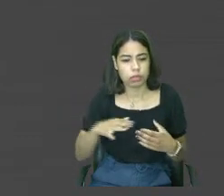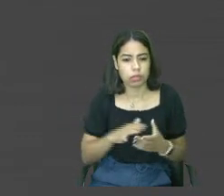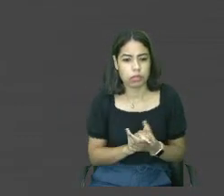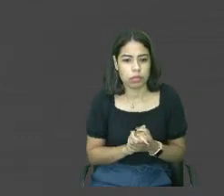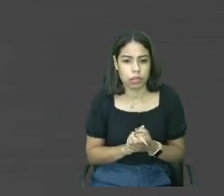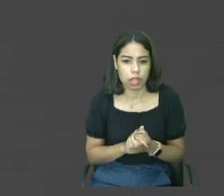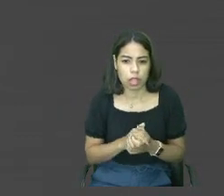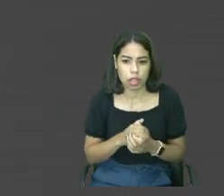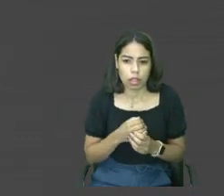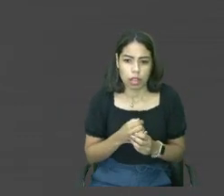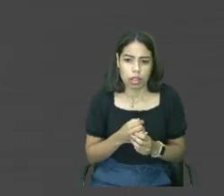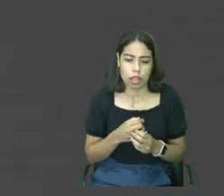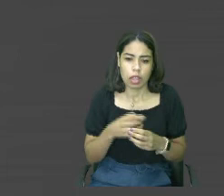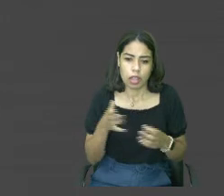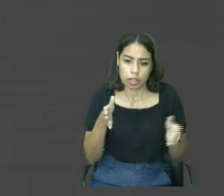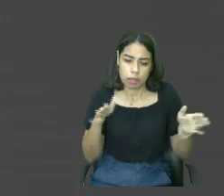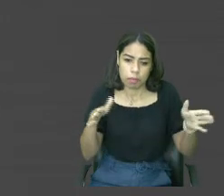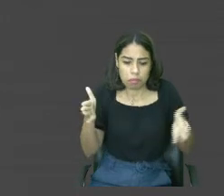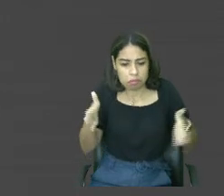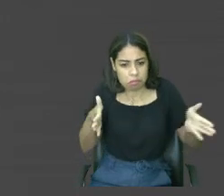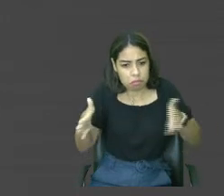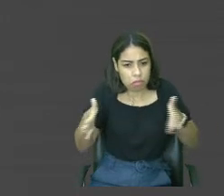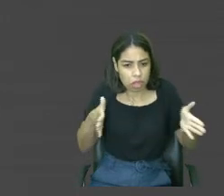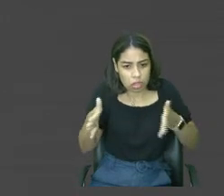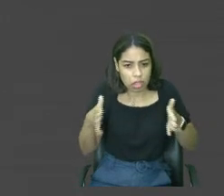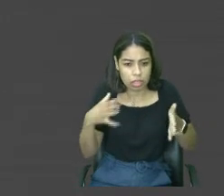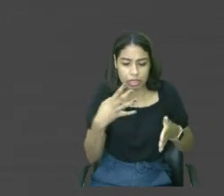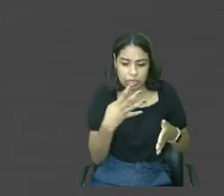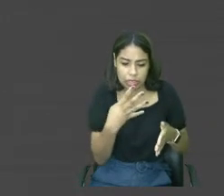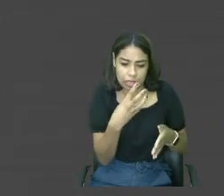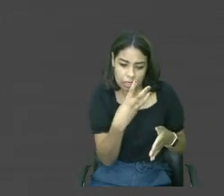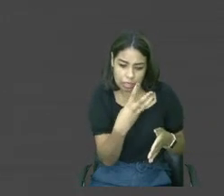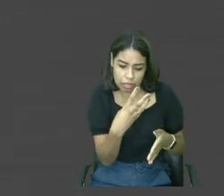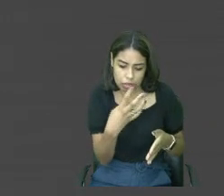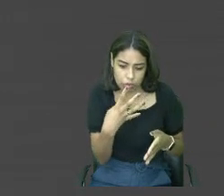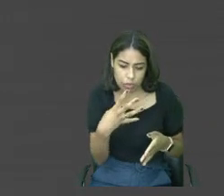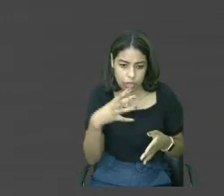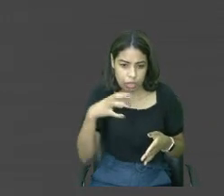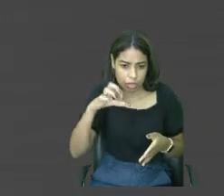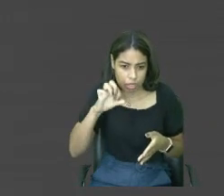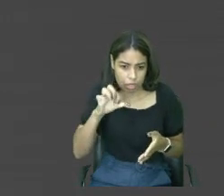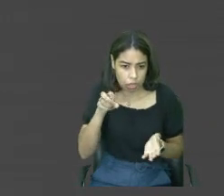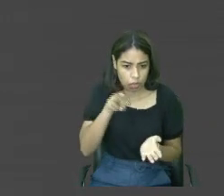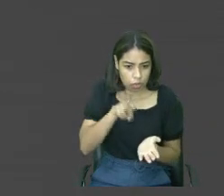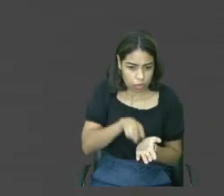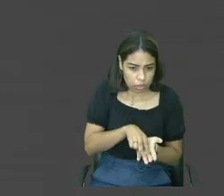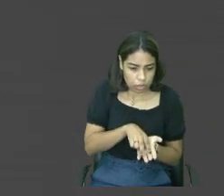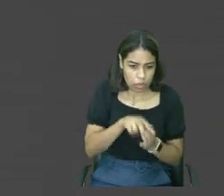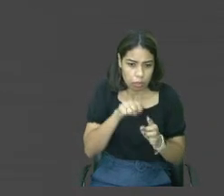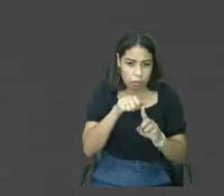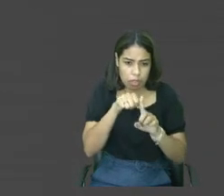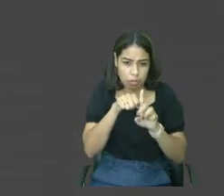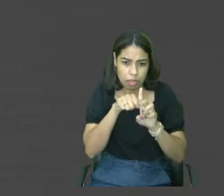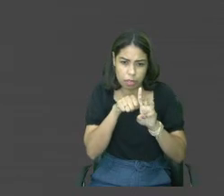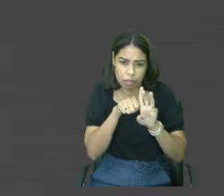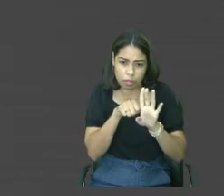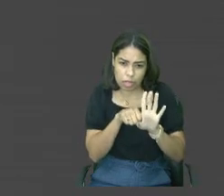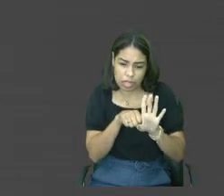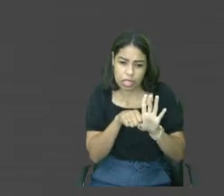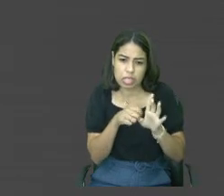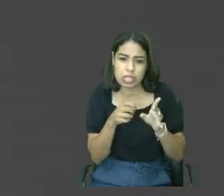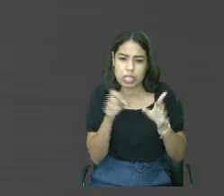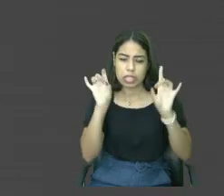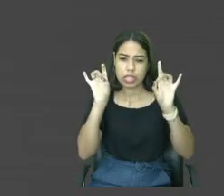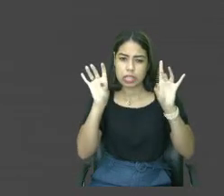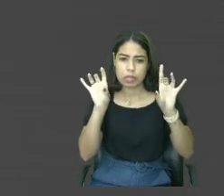mas essa é a média, 349 internações por mês, dentre as especialidades também que foram